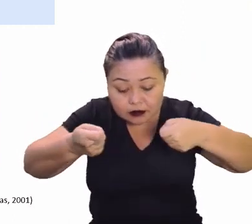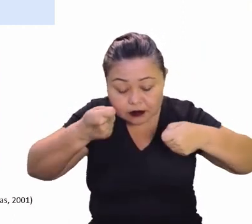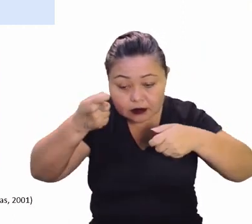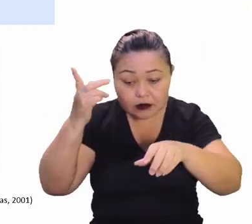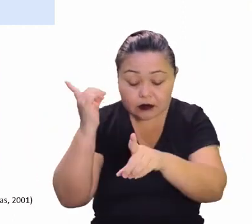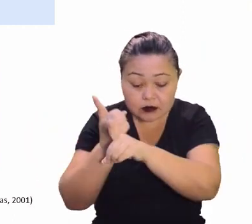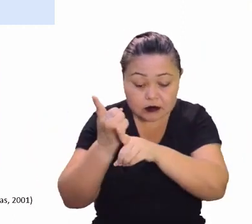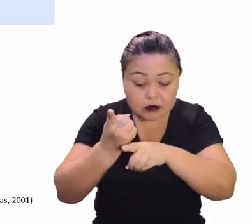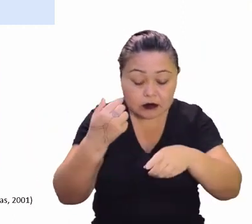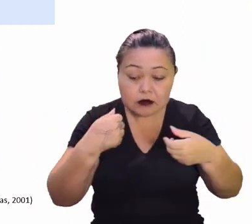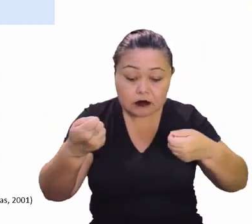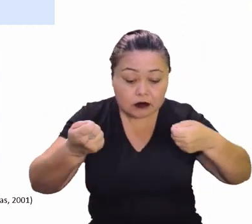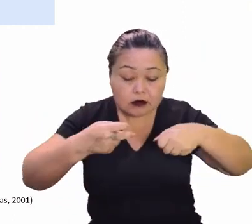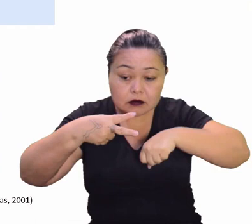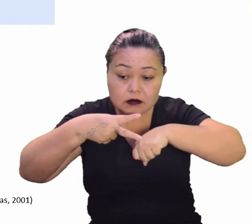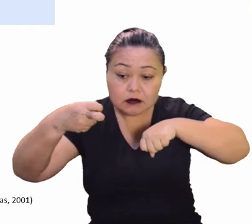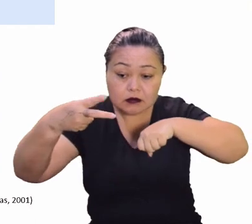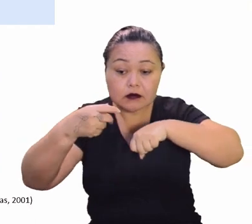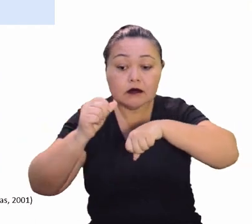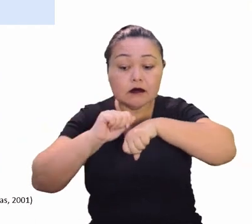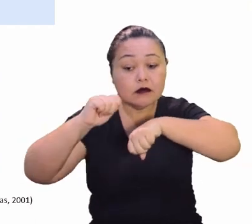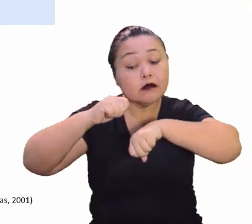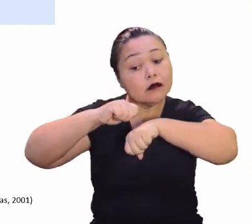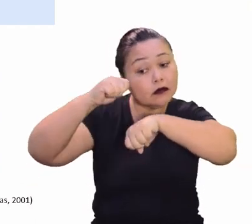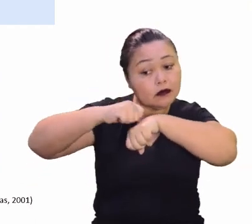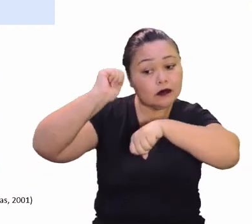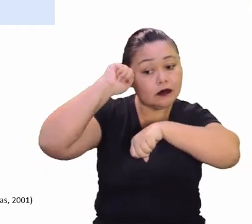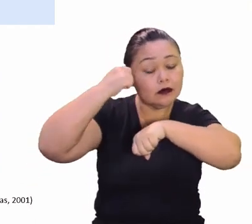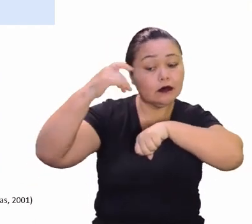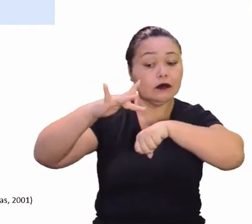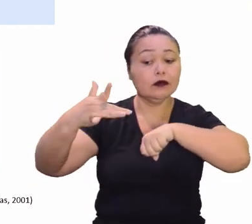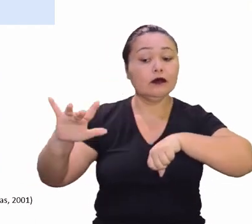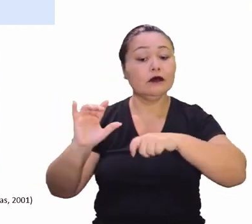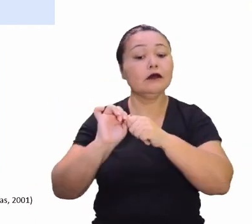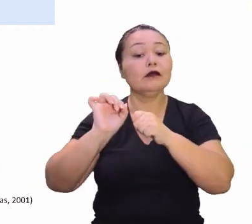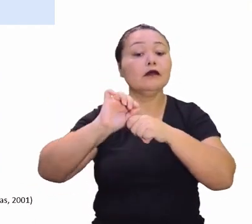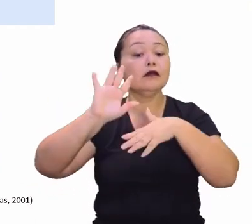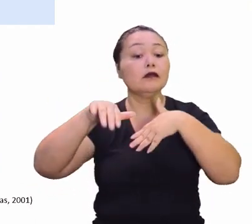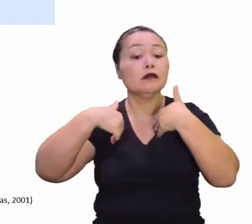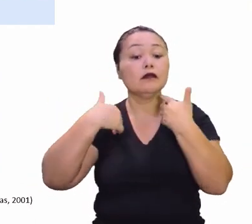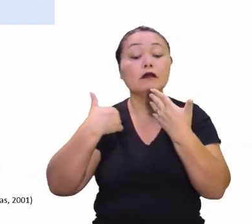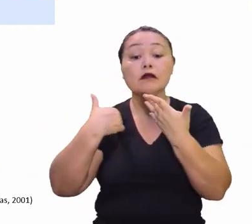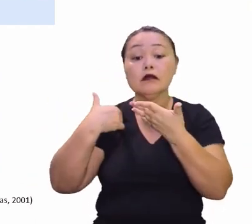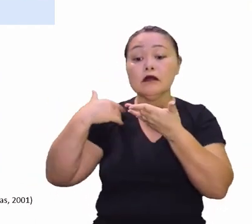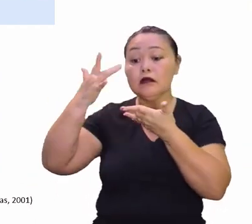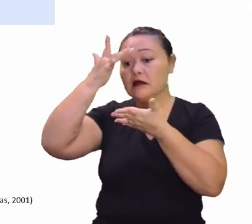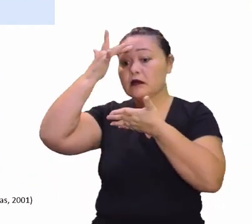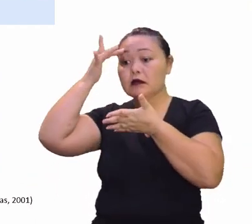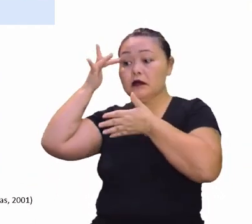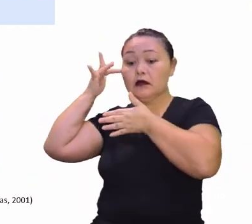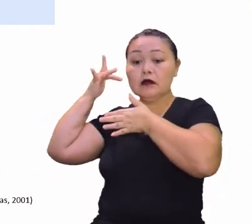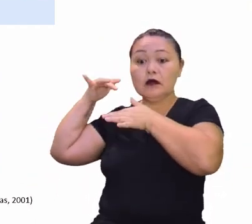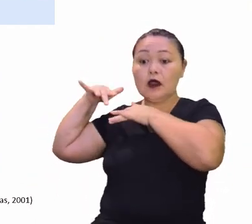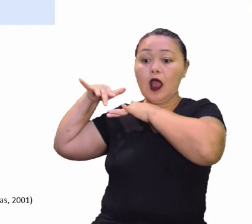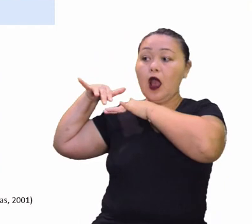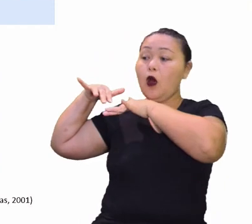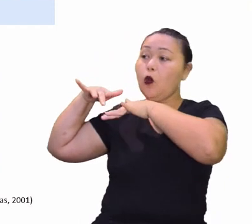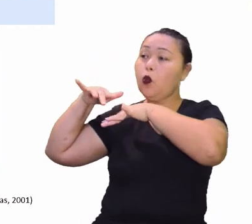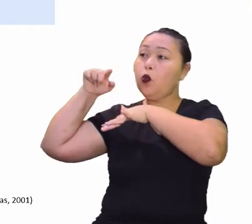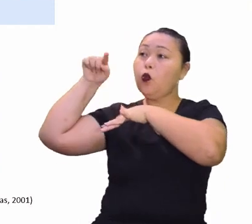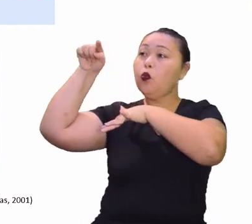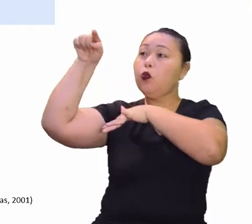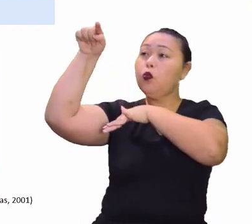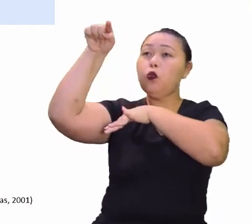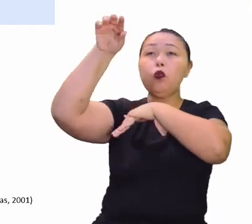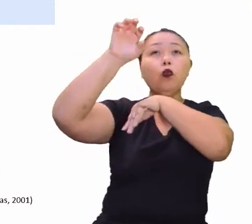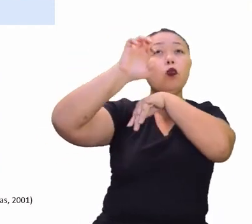garimpagem deste mineral. Essa atividade induziu o fluxo migratório de pessoas de